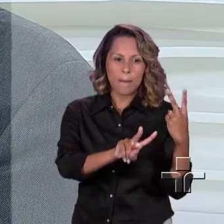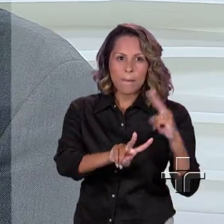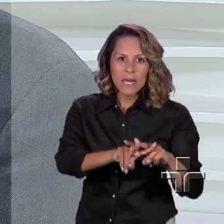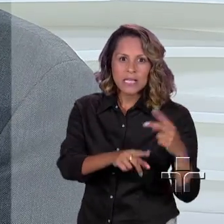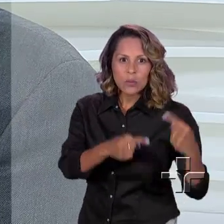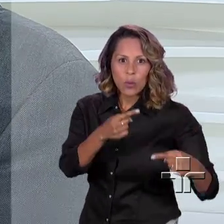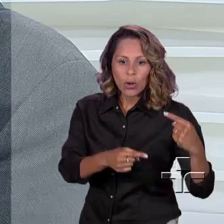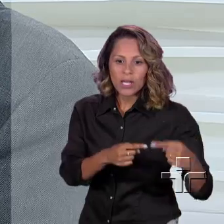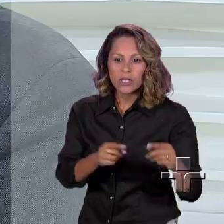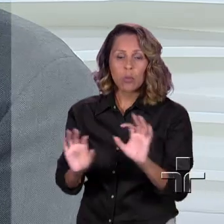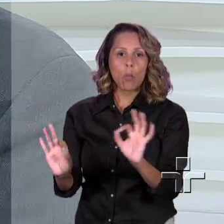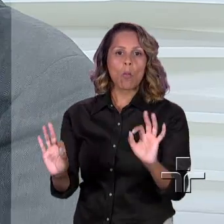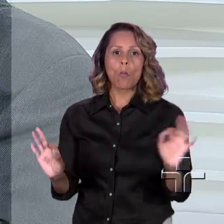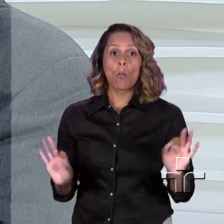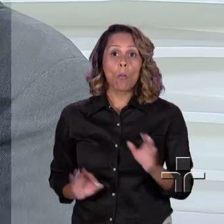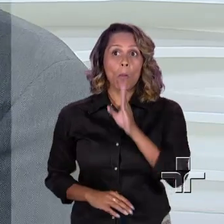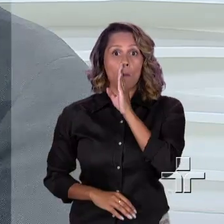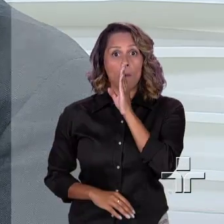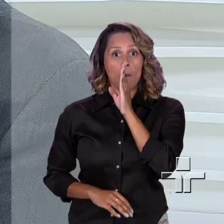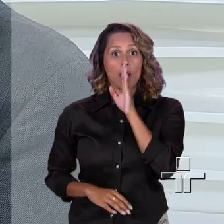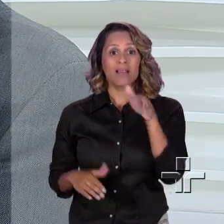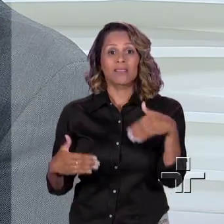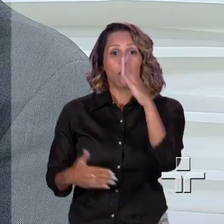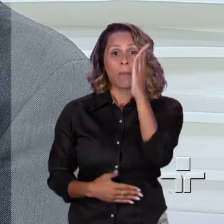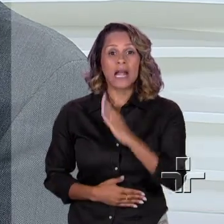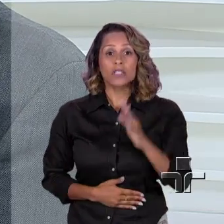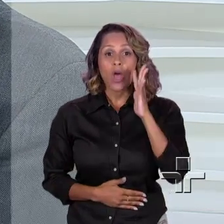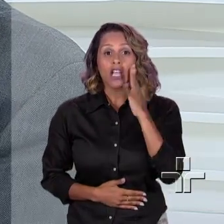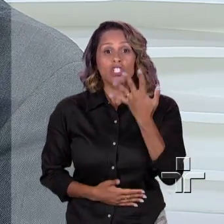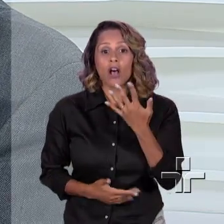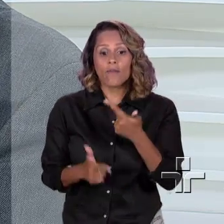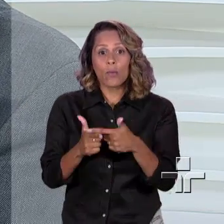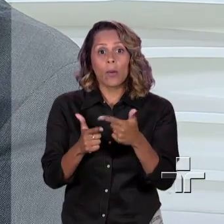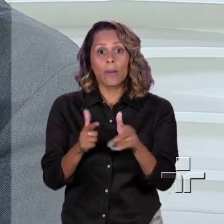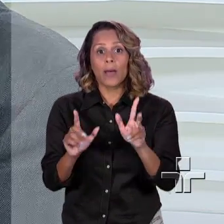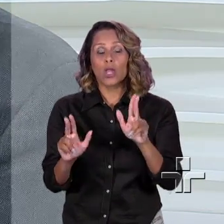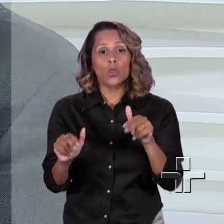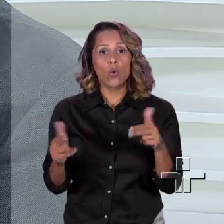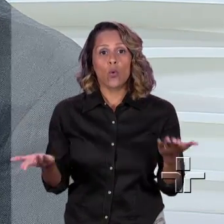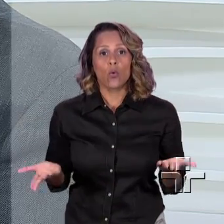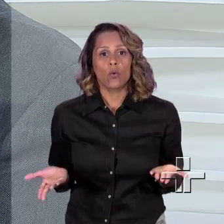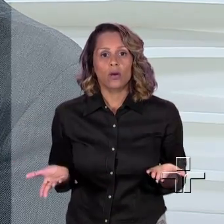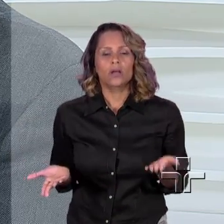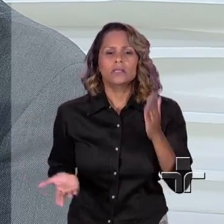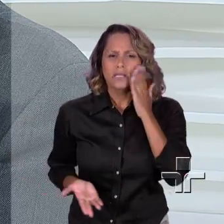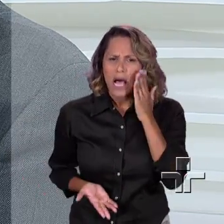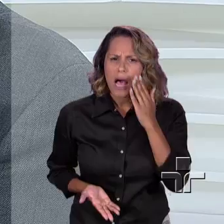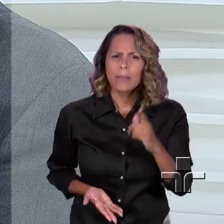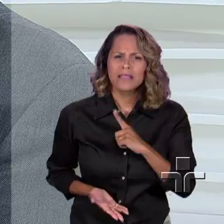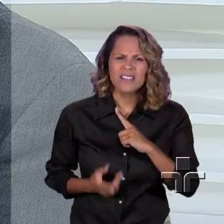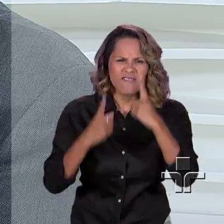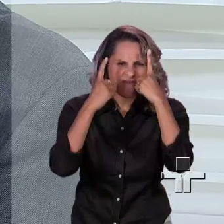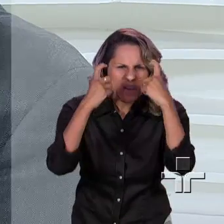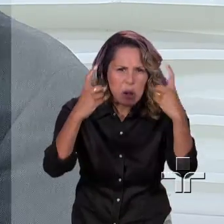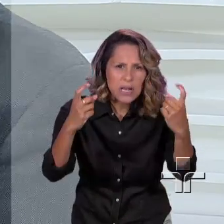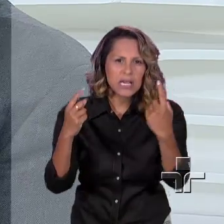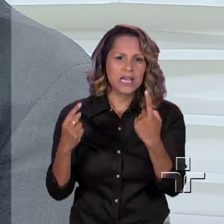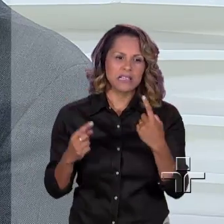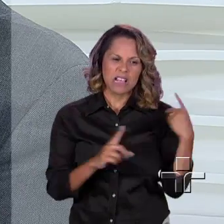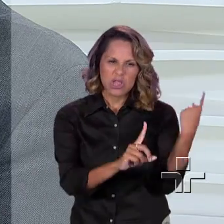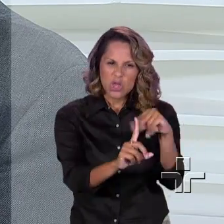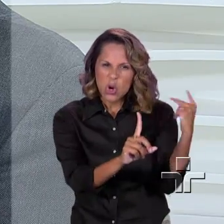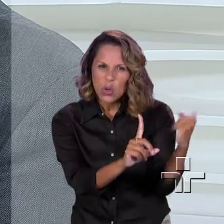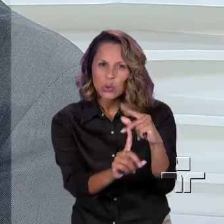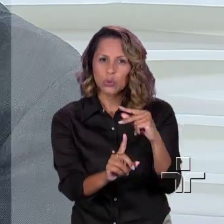leva o Brasil de nunca resolver essa questão. Então, sabemos da violência às pessoas, da tortura de